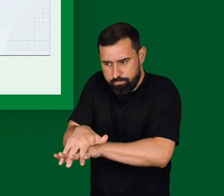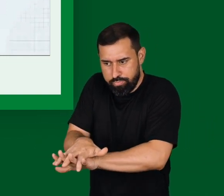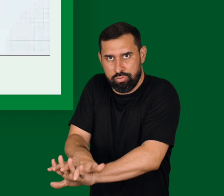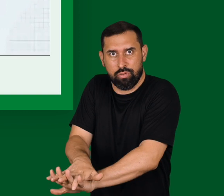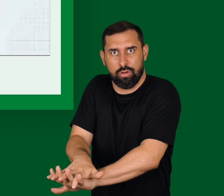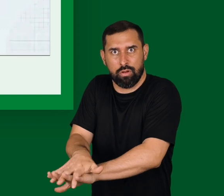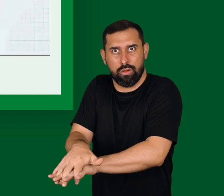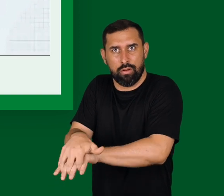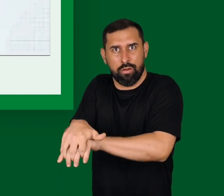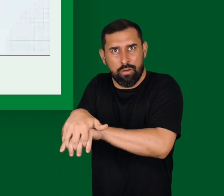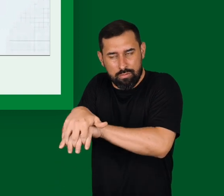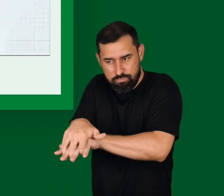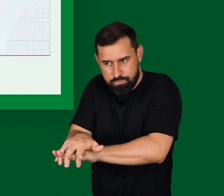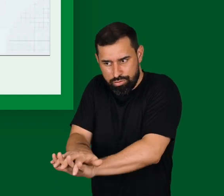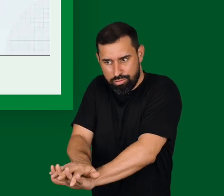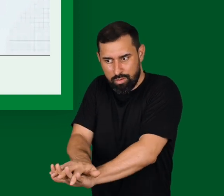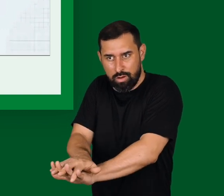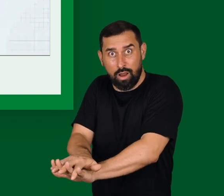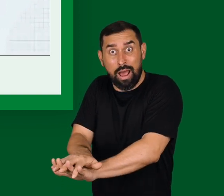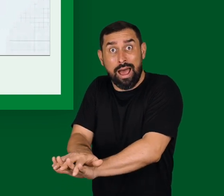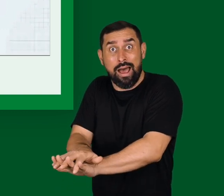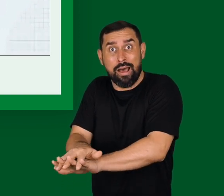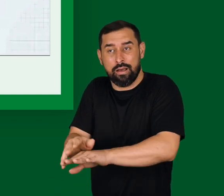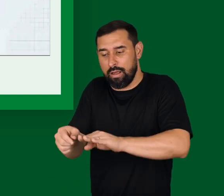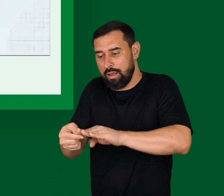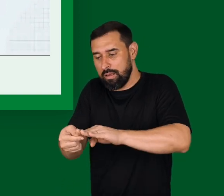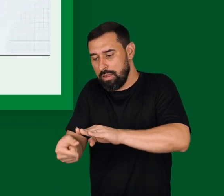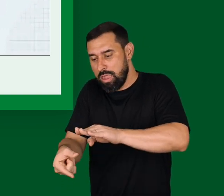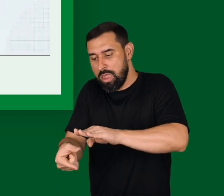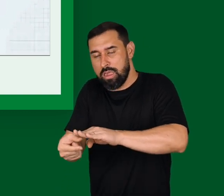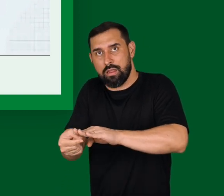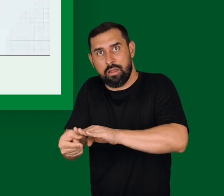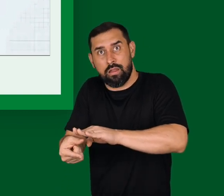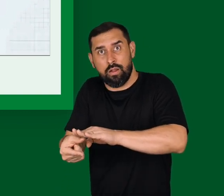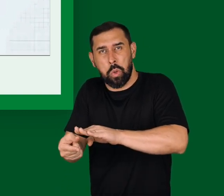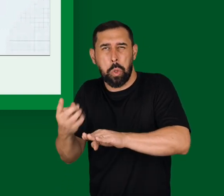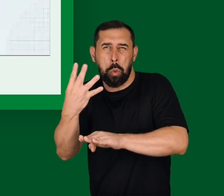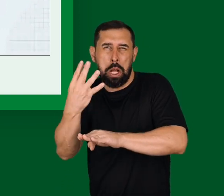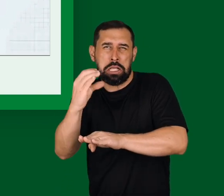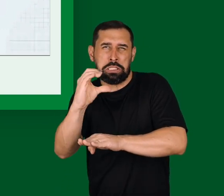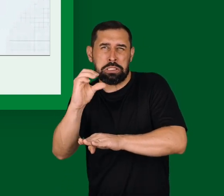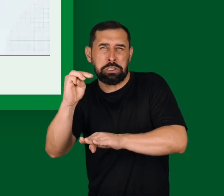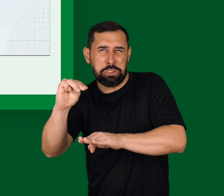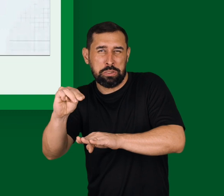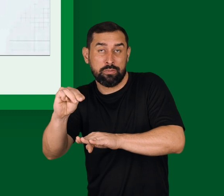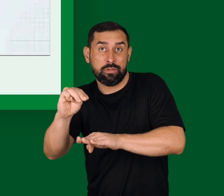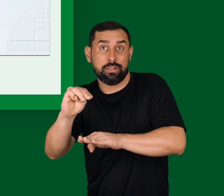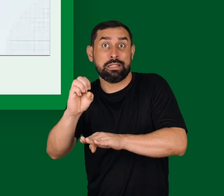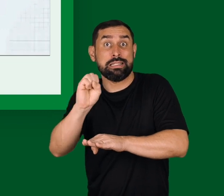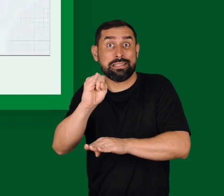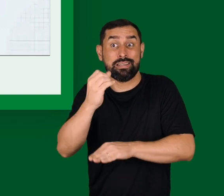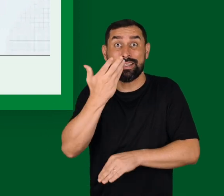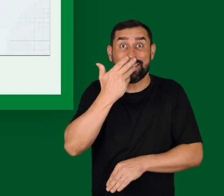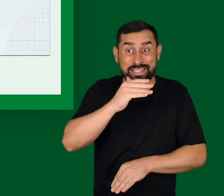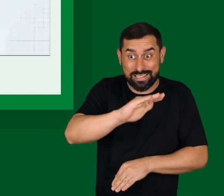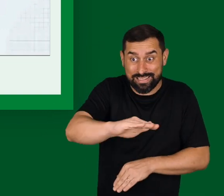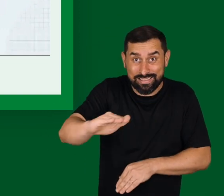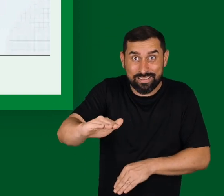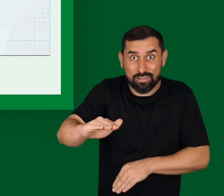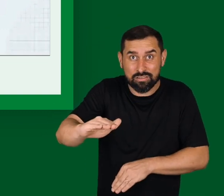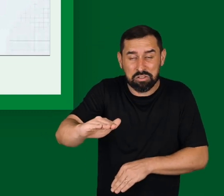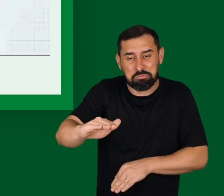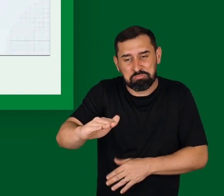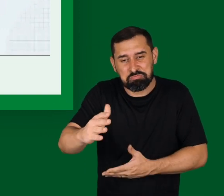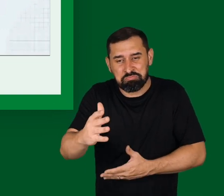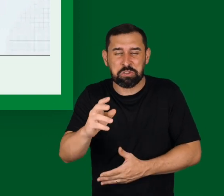né? Ou seja, se aquele tórax no bebê ele está se deprimindo, né, não se comprimindo até 4 centímetros,